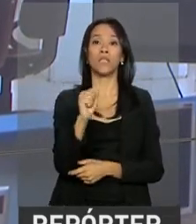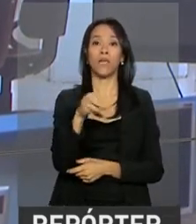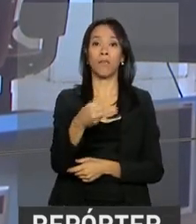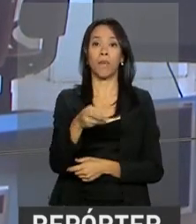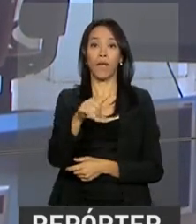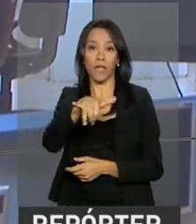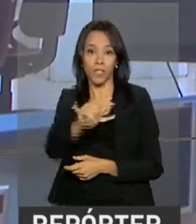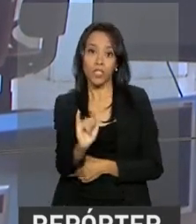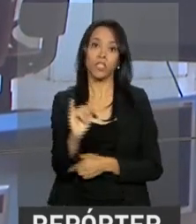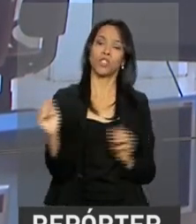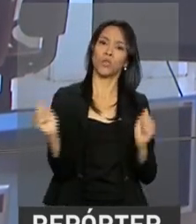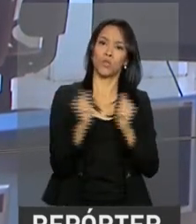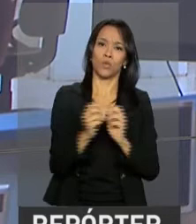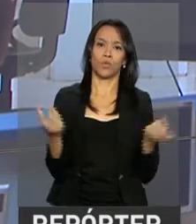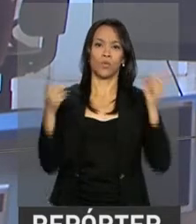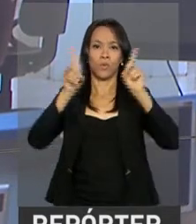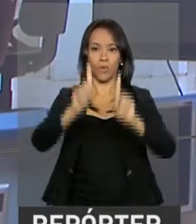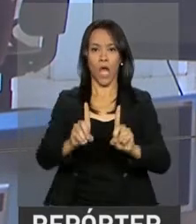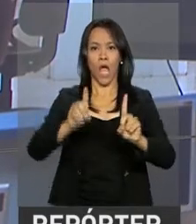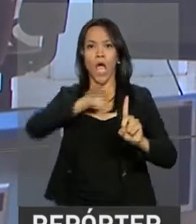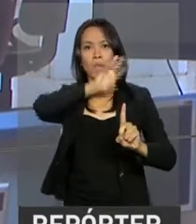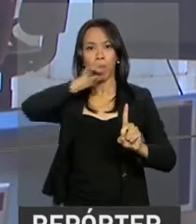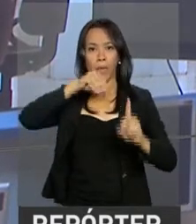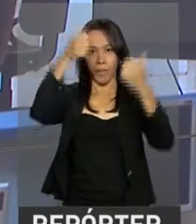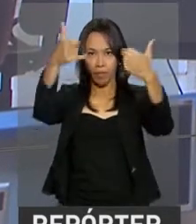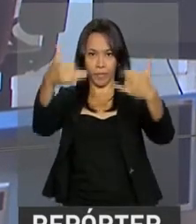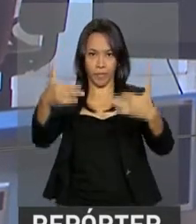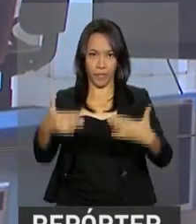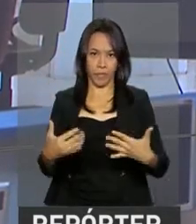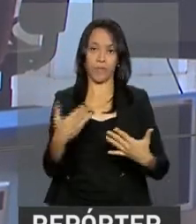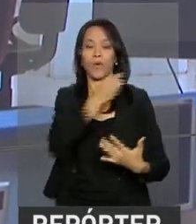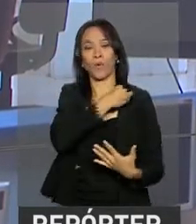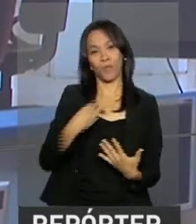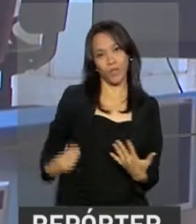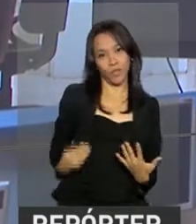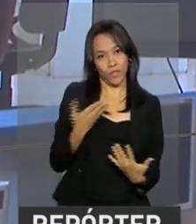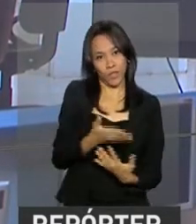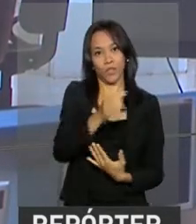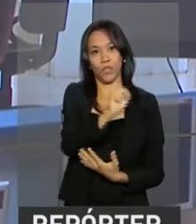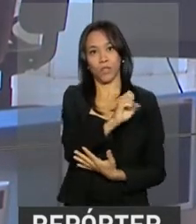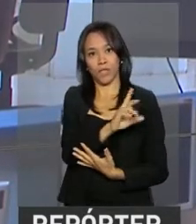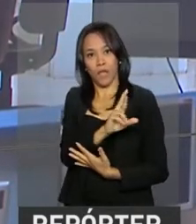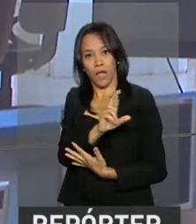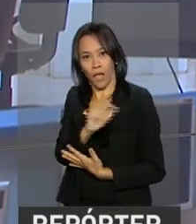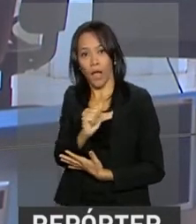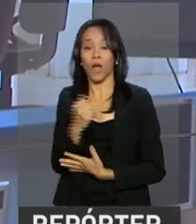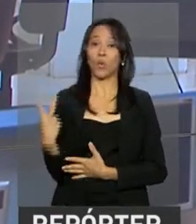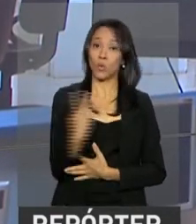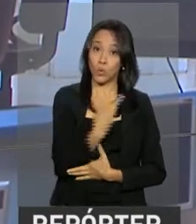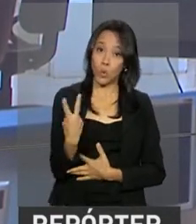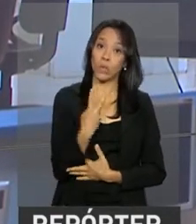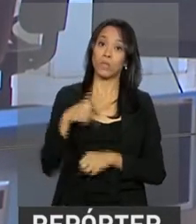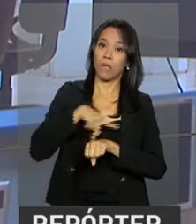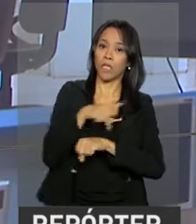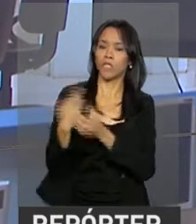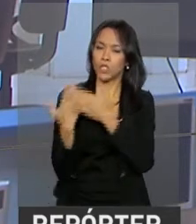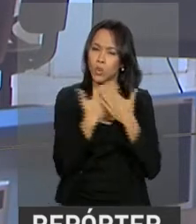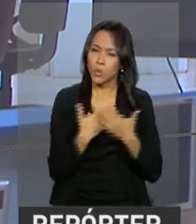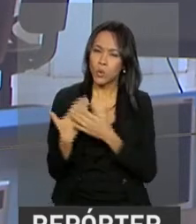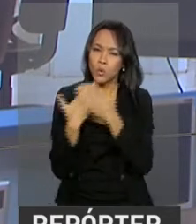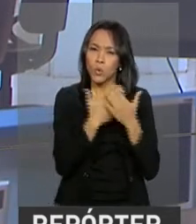com o ministro das relações exteriores josé serra os dois países estudam ainda criar uma agência